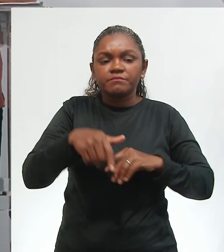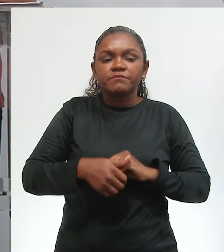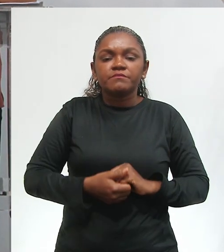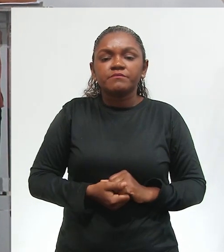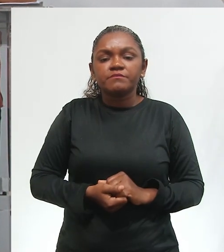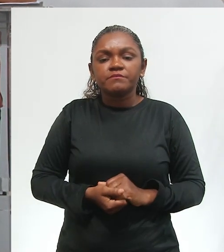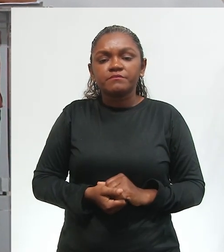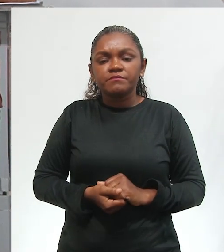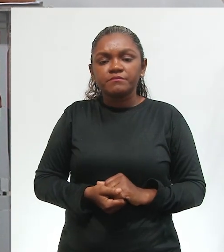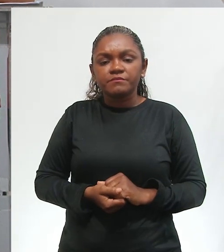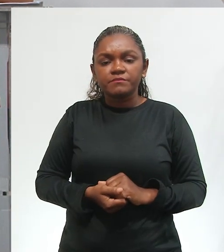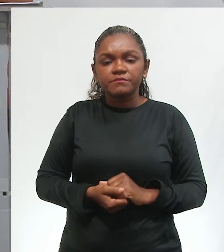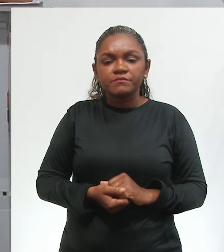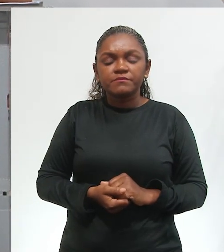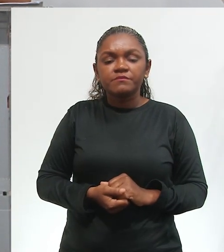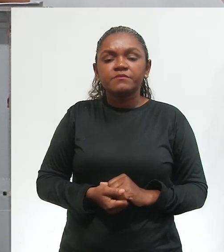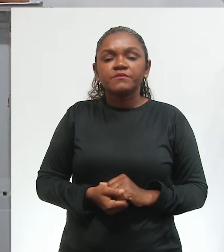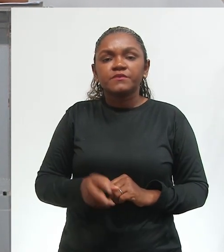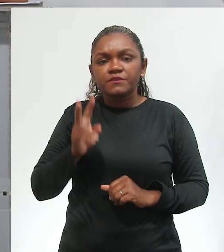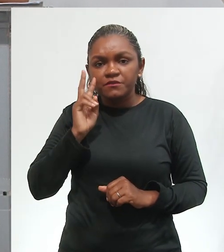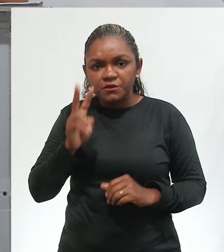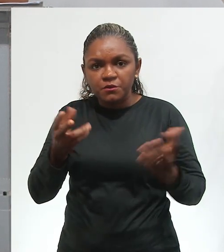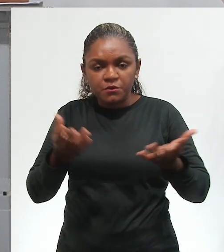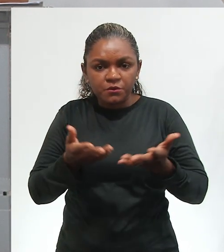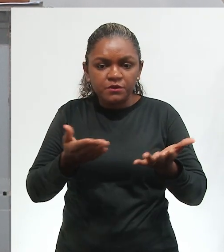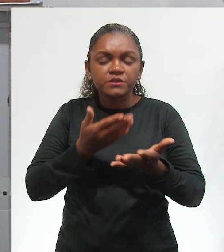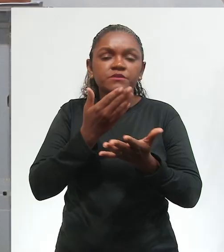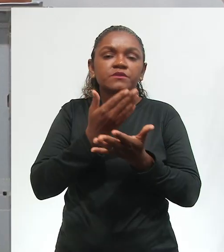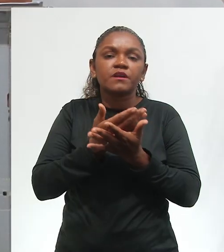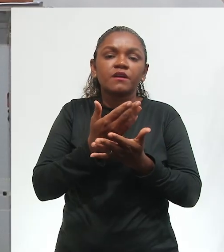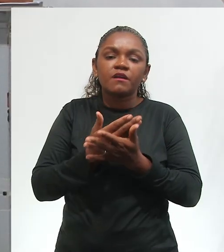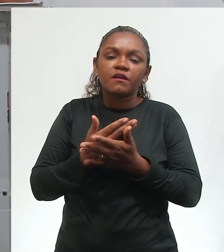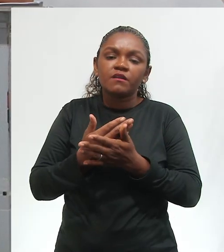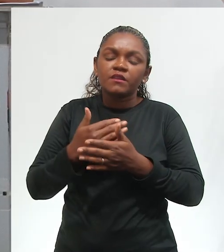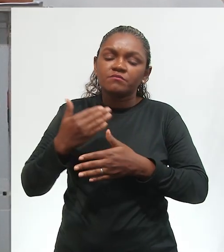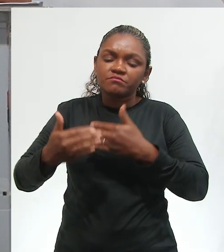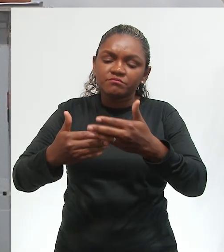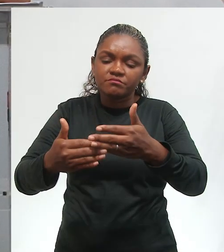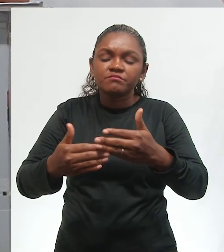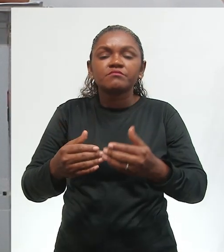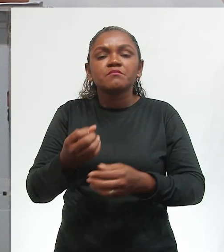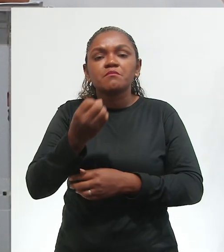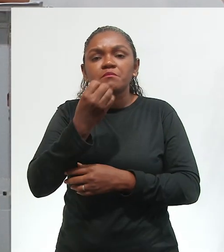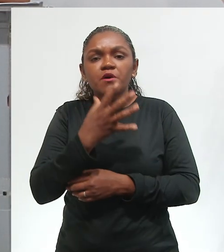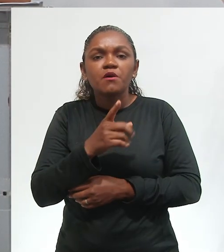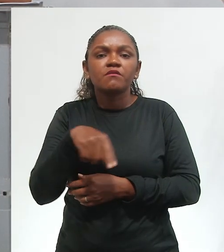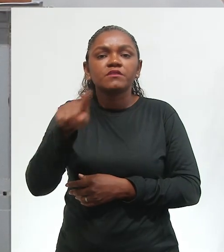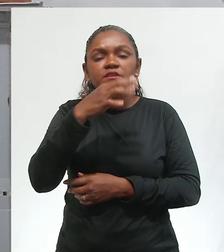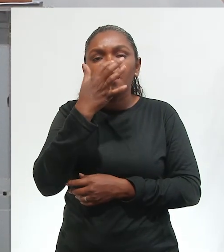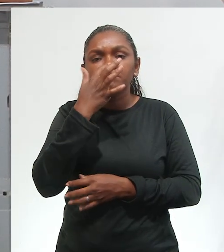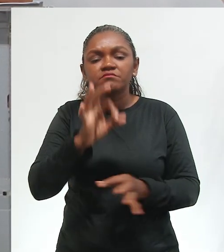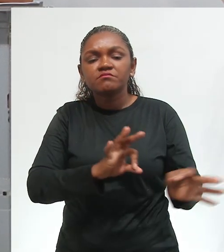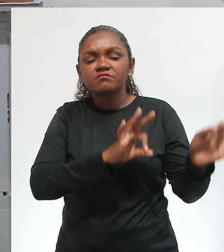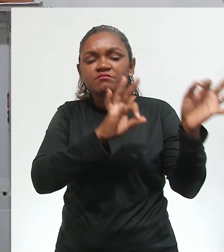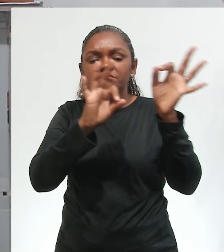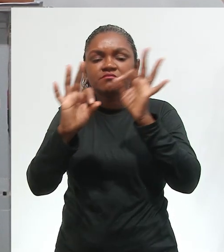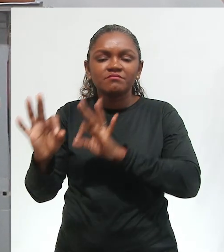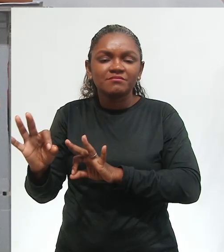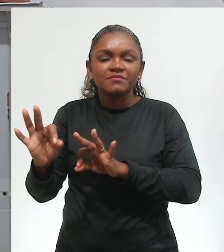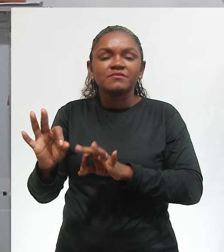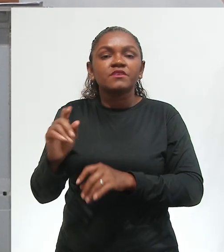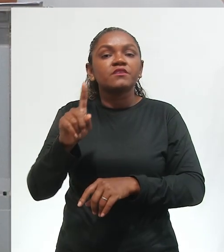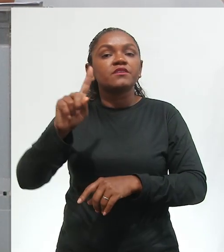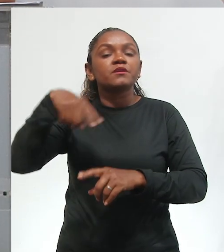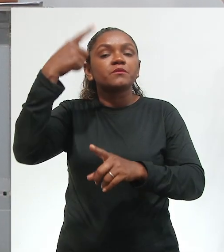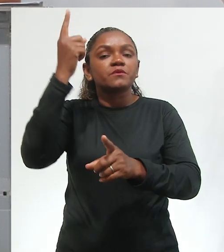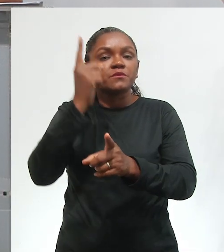diferentes. Fizemos esse percurso na aula de hoje, né? E que bom que vocês ficaram aqui, assistiram essa aula até o final.